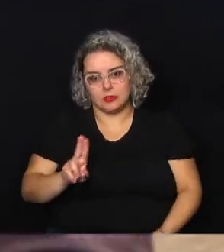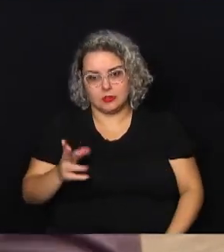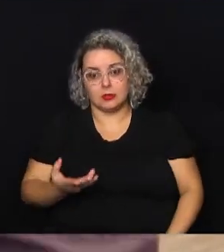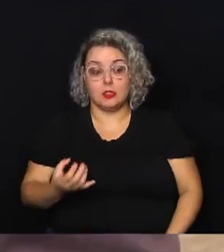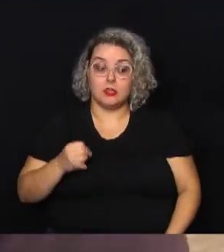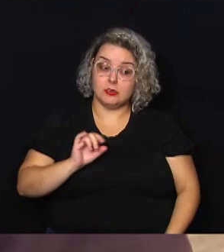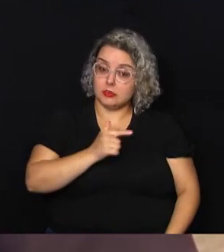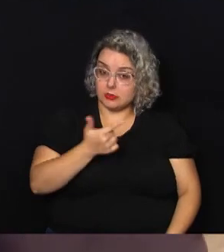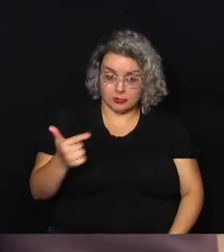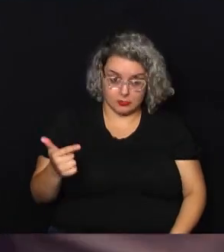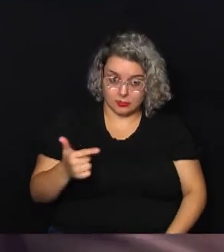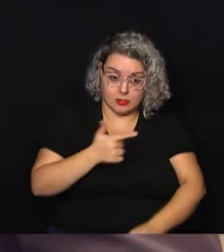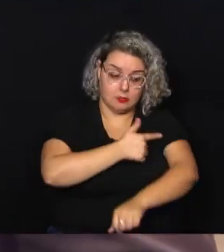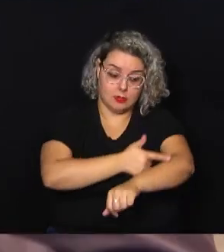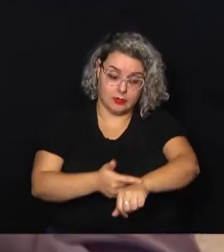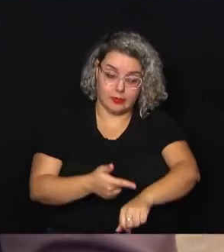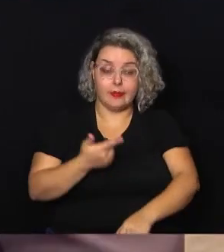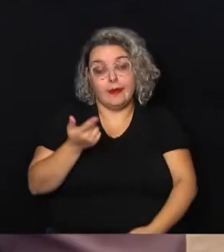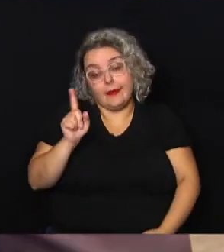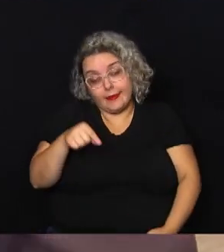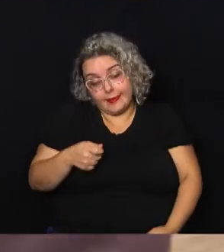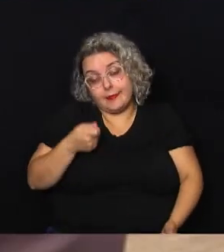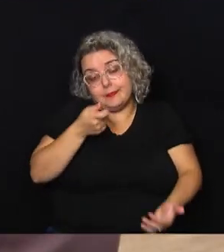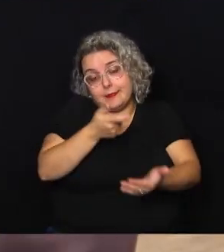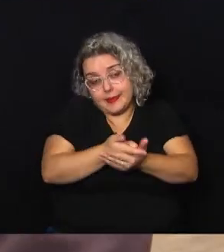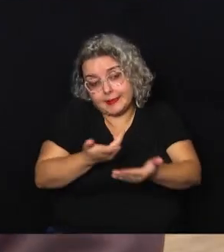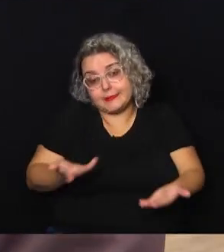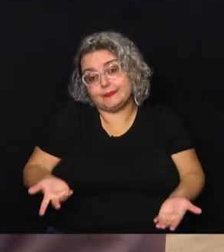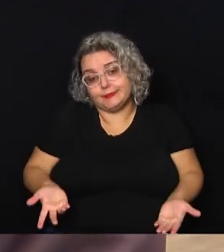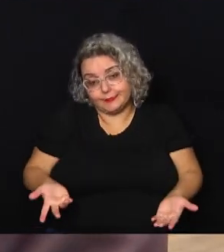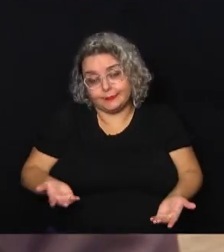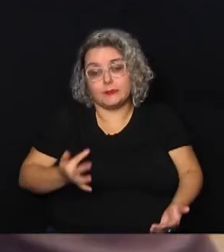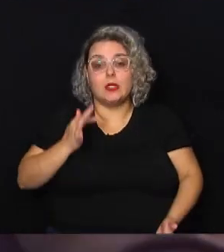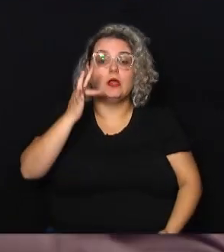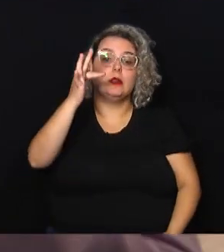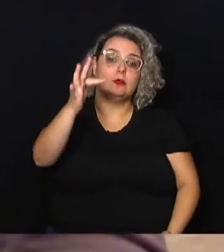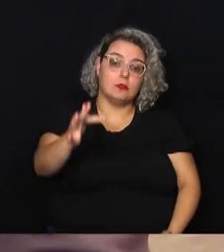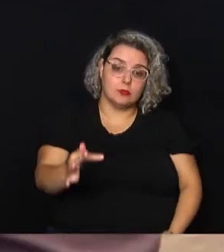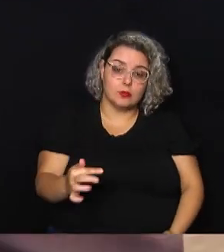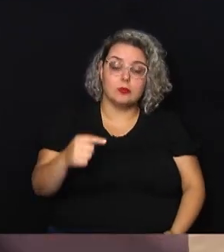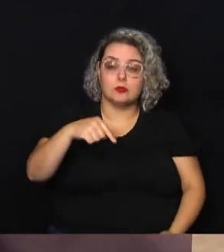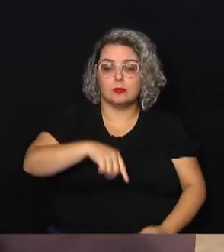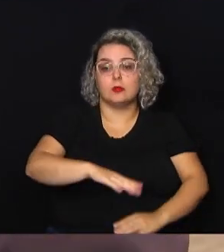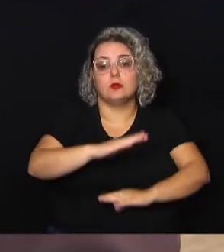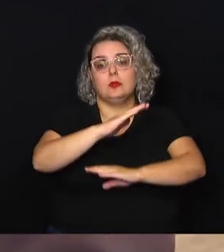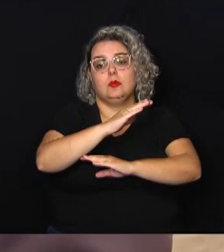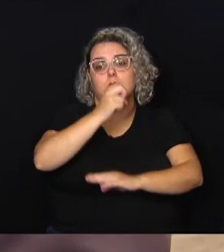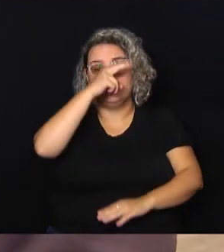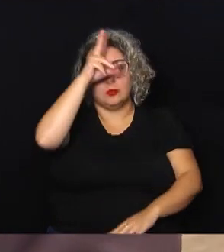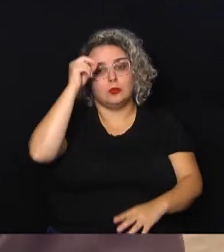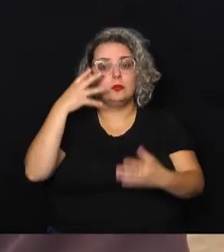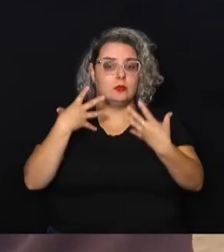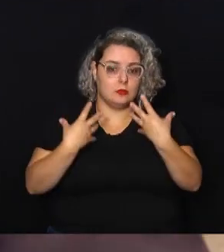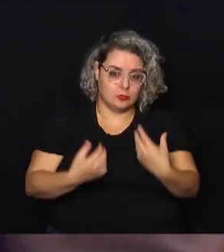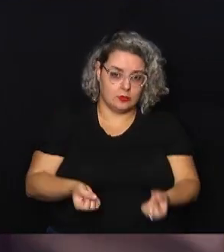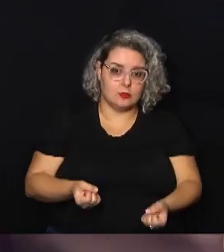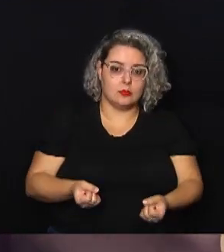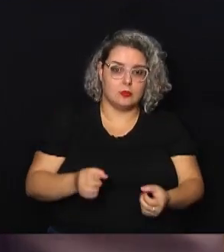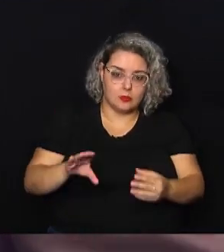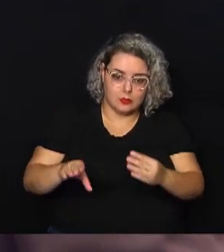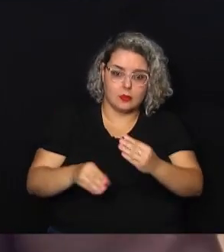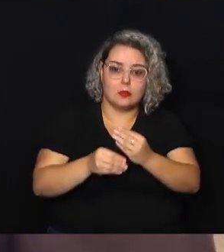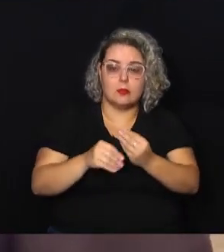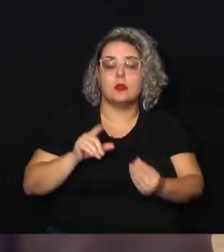foi pela educação vai pelo bolso né E aí futuramente se passar pelo por essa casa e o prefeito sancionar nós vamos colocar uma Emenda depois